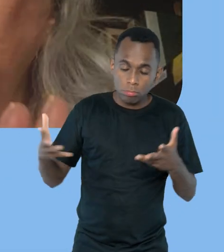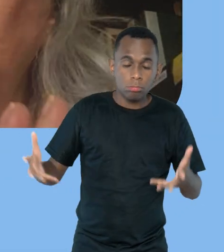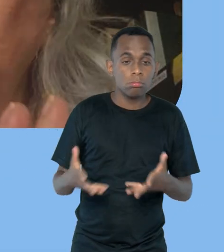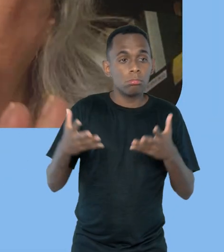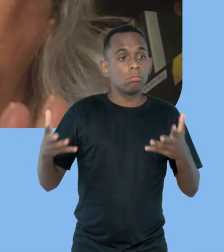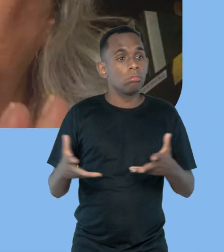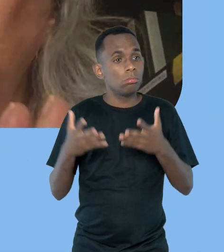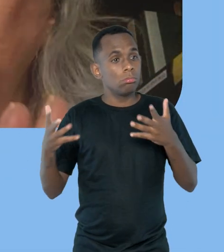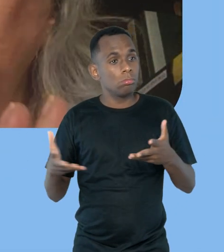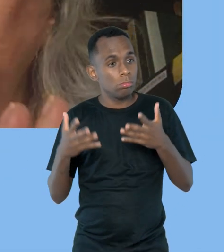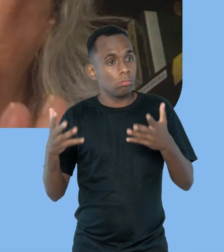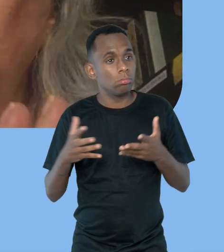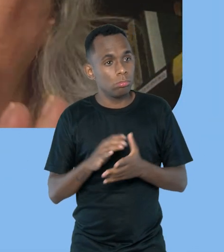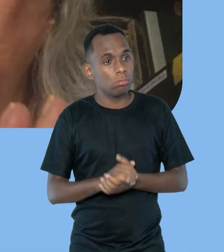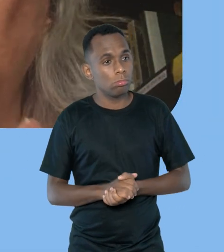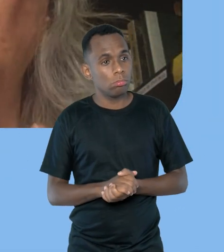escola,